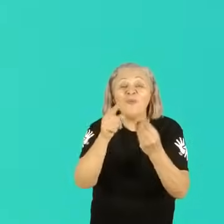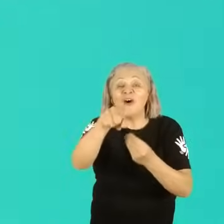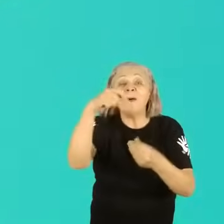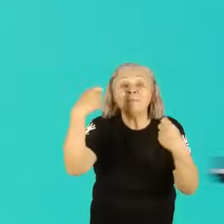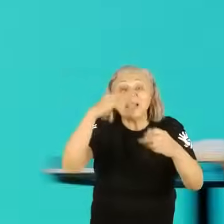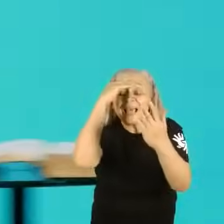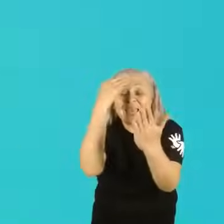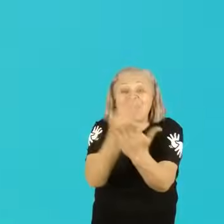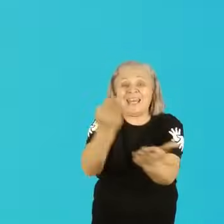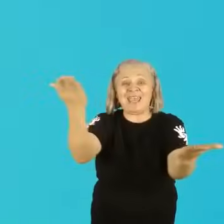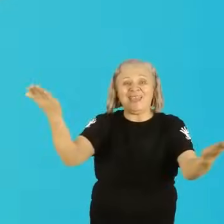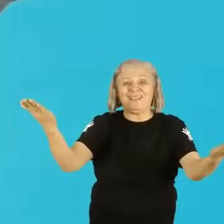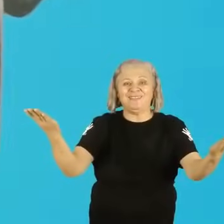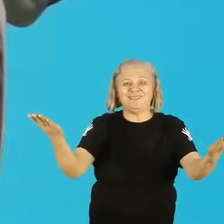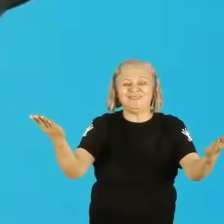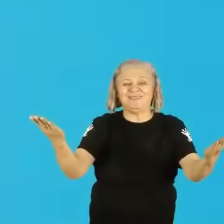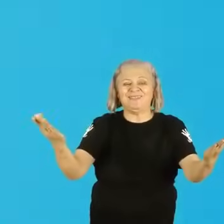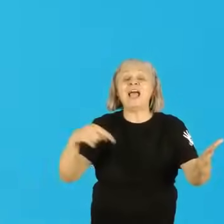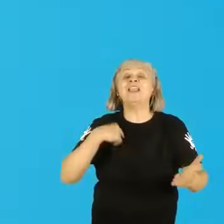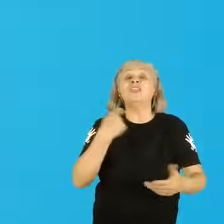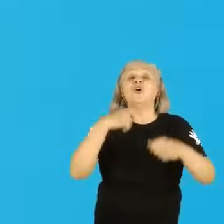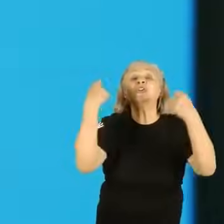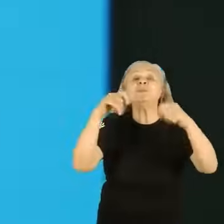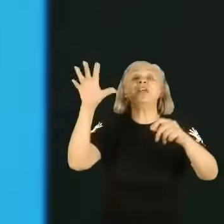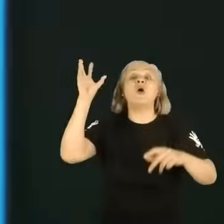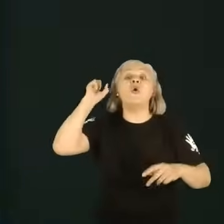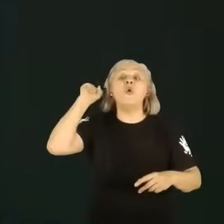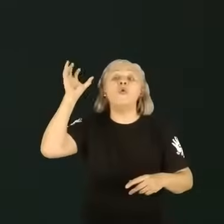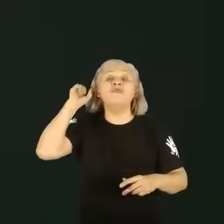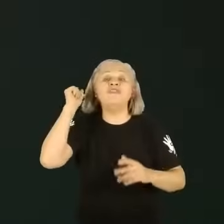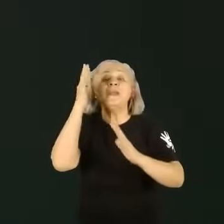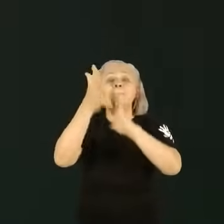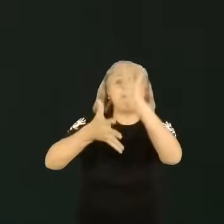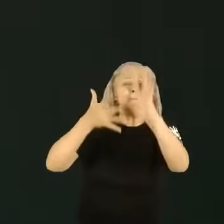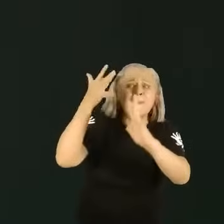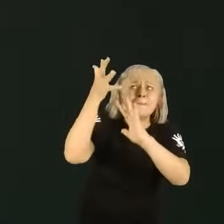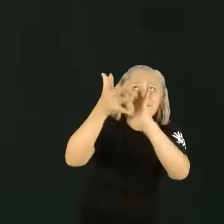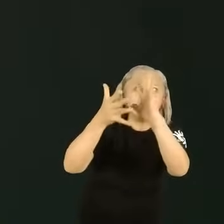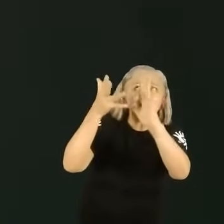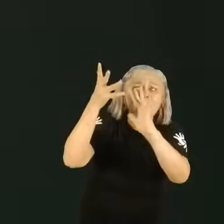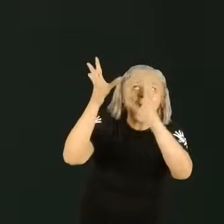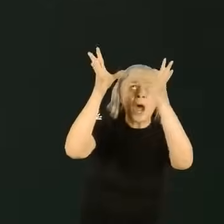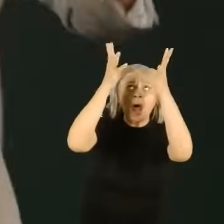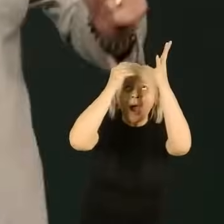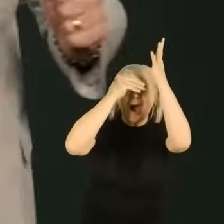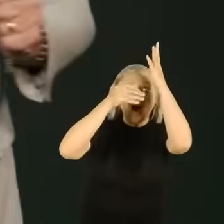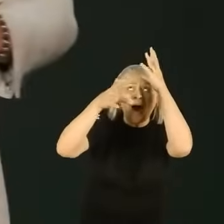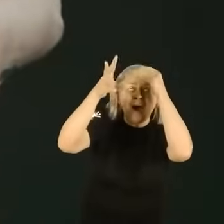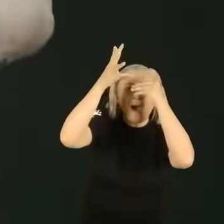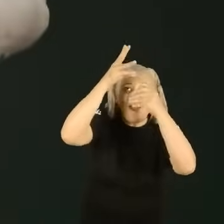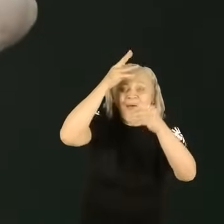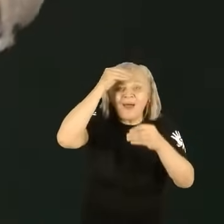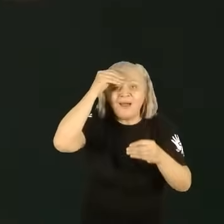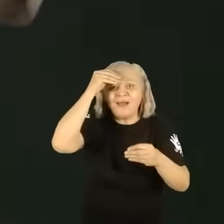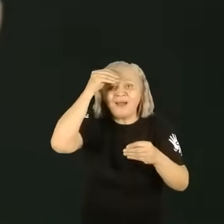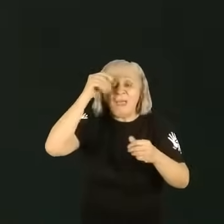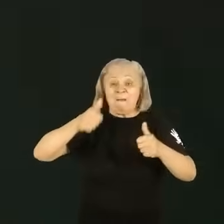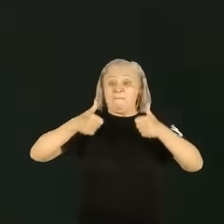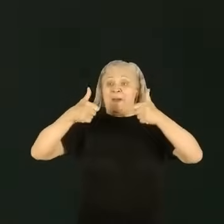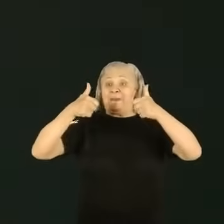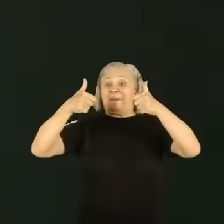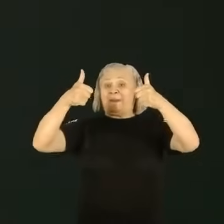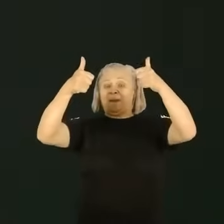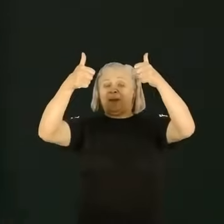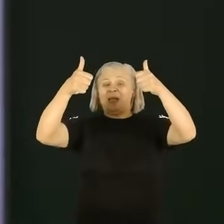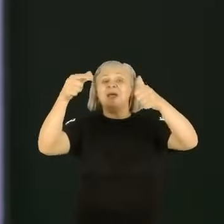dias de hoje, o que nós precisamos ouvir não são palavras de autoajuda, não são palavras de positivismo, por mais que